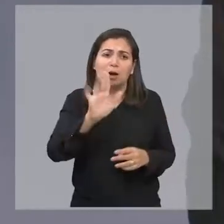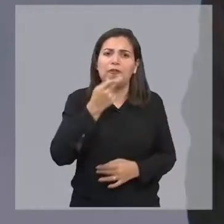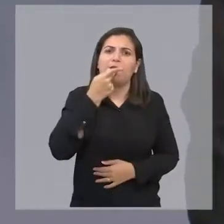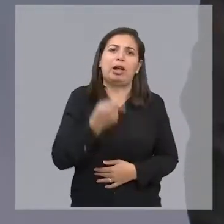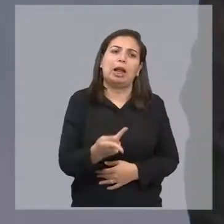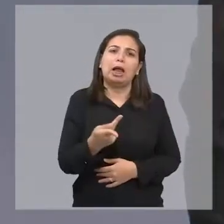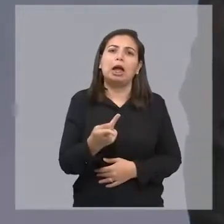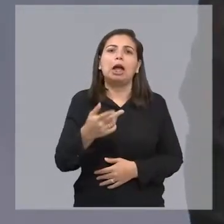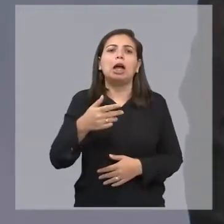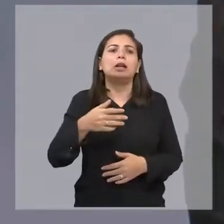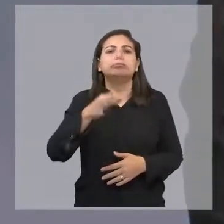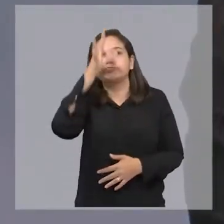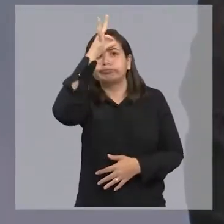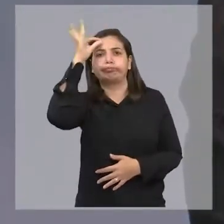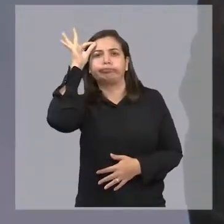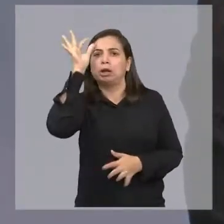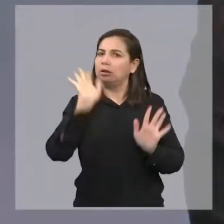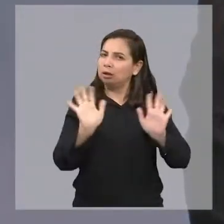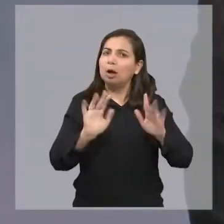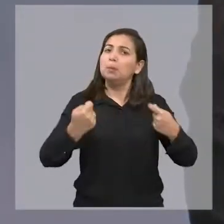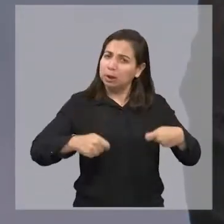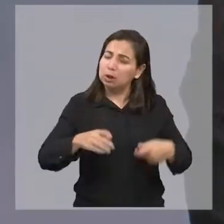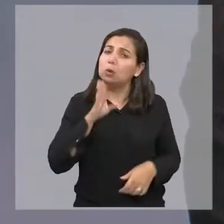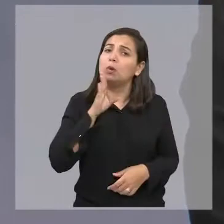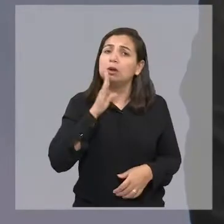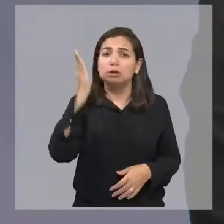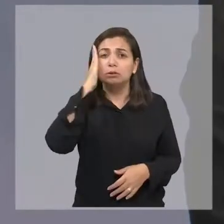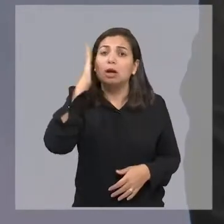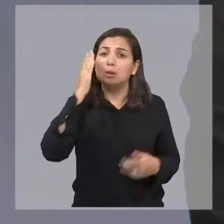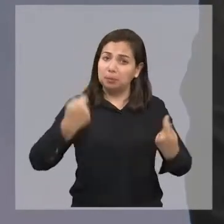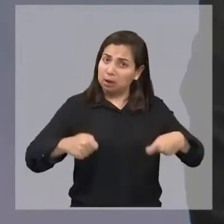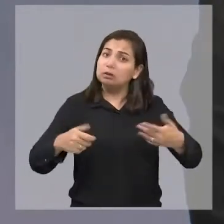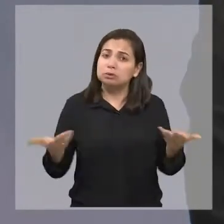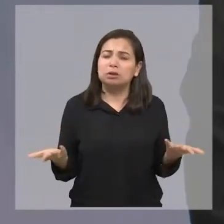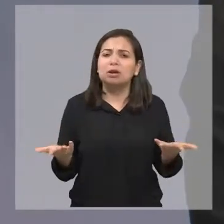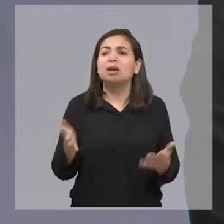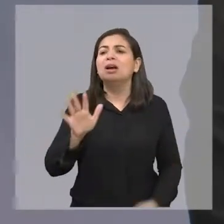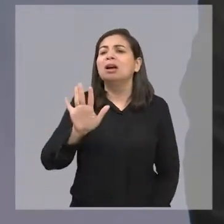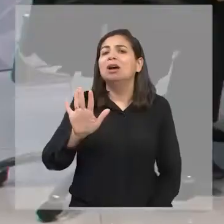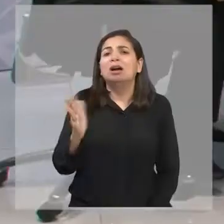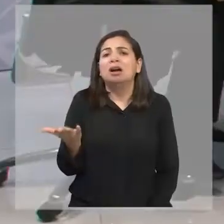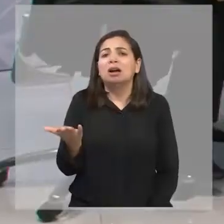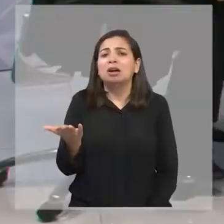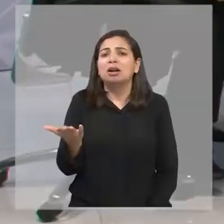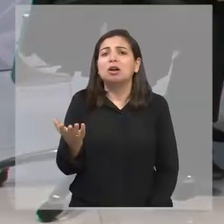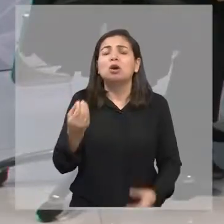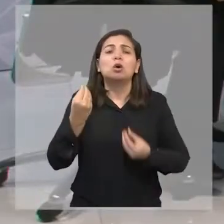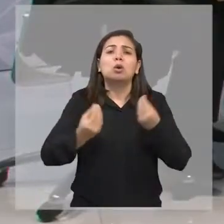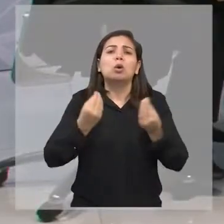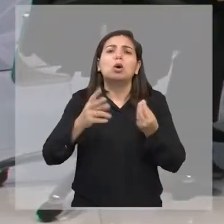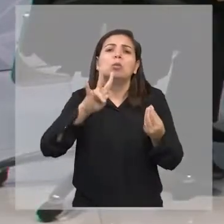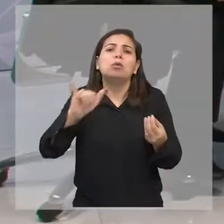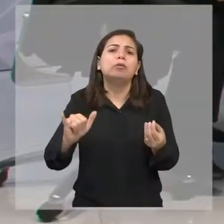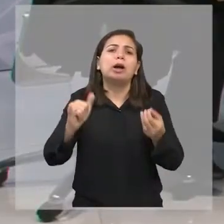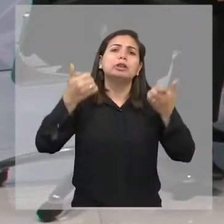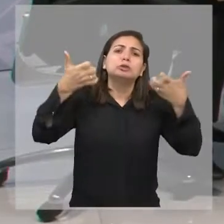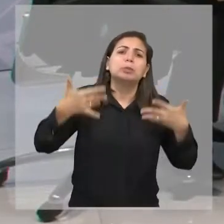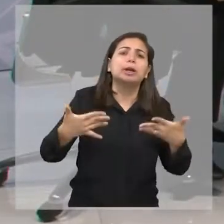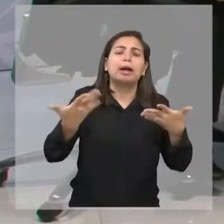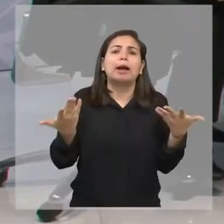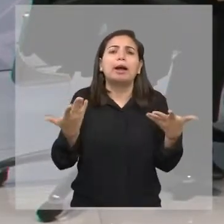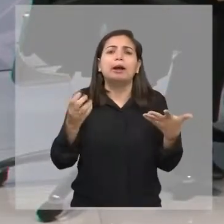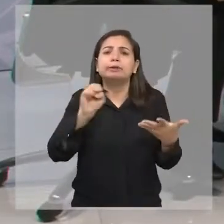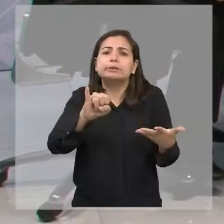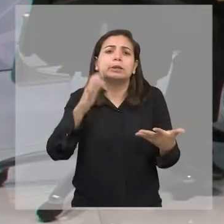de uma coisa sem. Vamos lá. Das 100 maiores universidades do mundo. Como é que a gente vai saber a Universidade Federal. Como é que a gente vai fazer isso? Tem extensão.